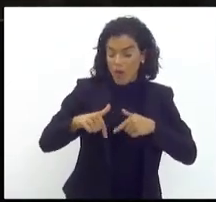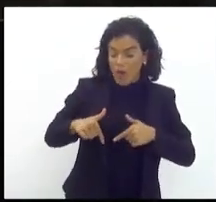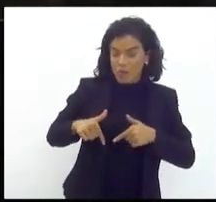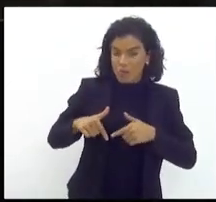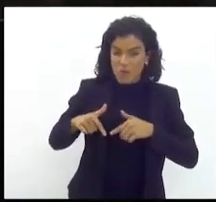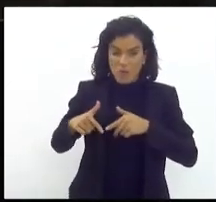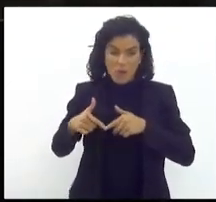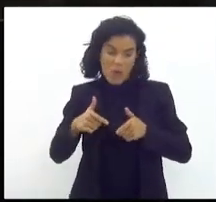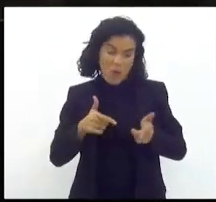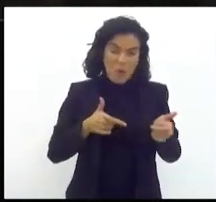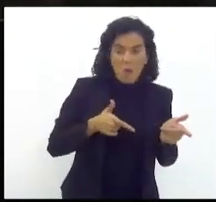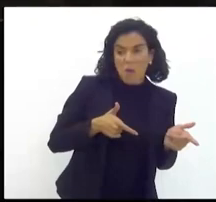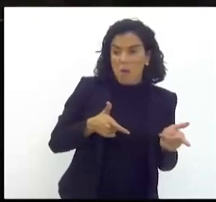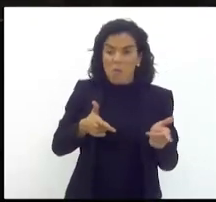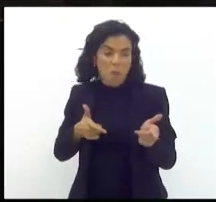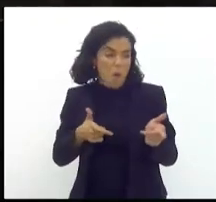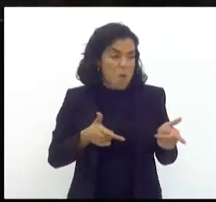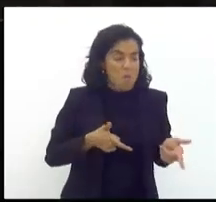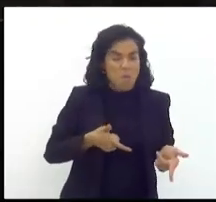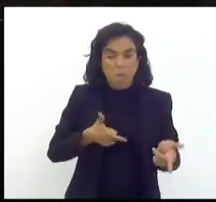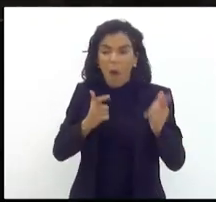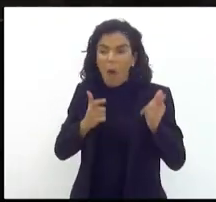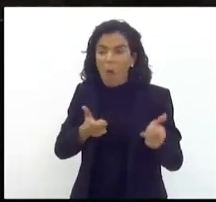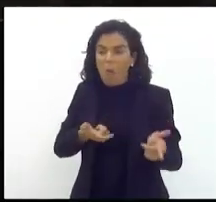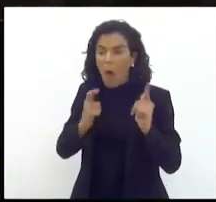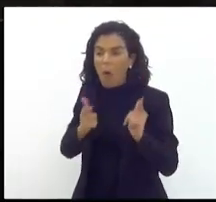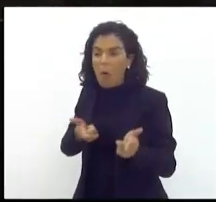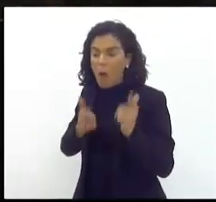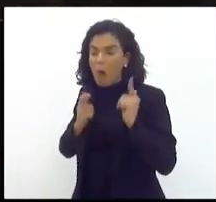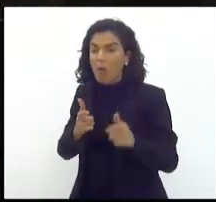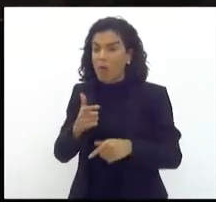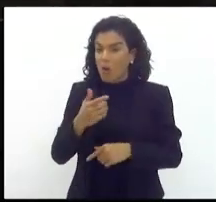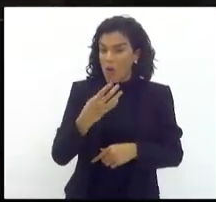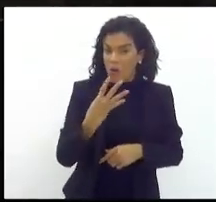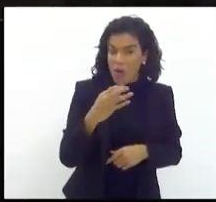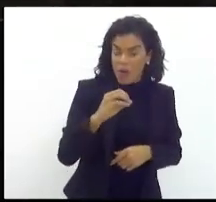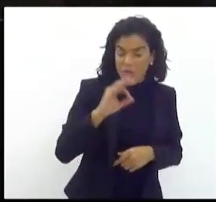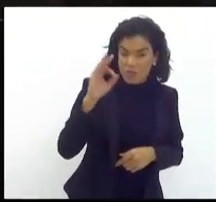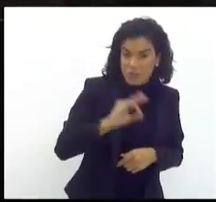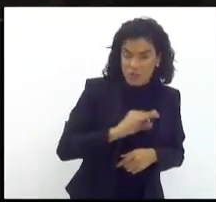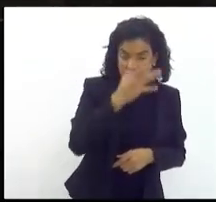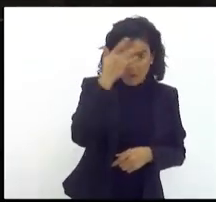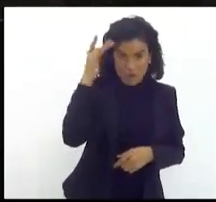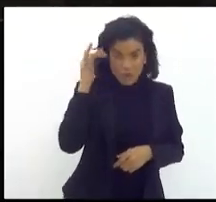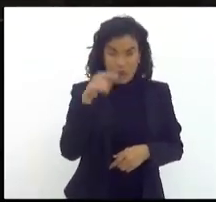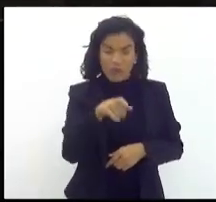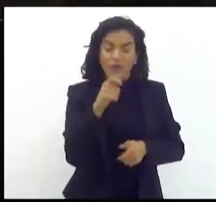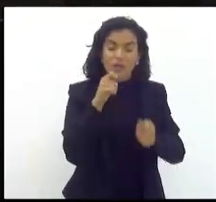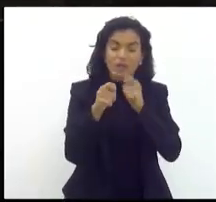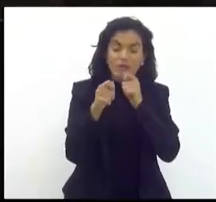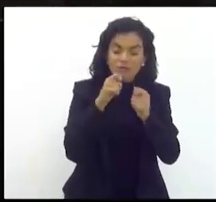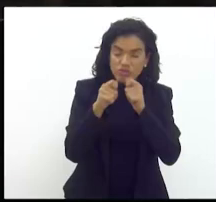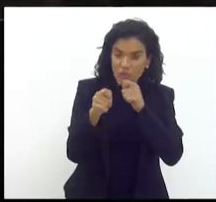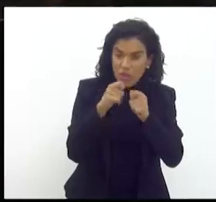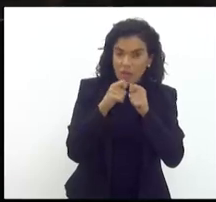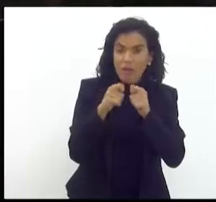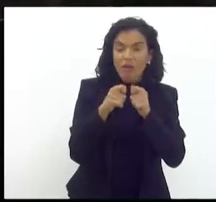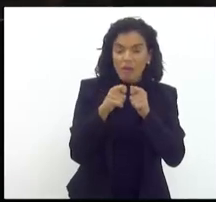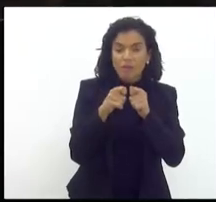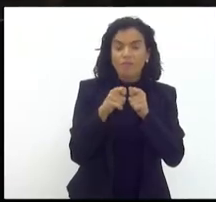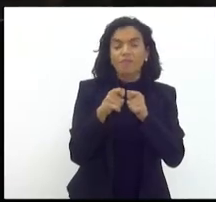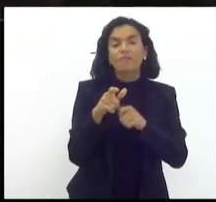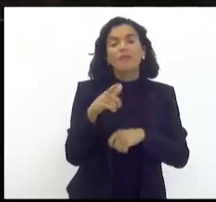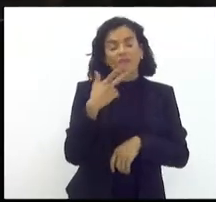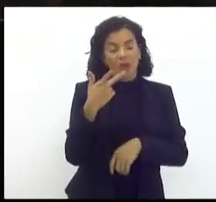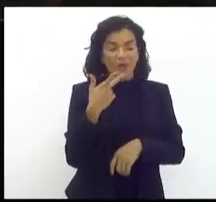do braço armado do Estado quase 30% dessas pessoas que foram entrevistadas afirmaram